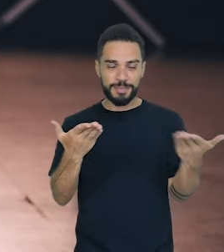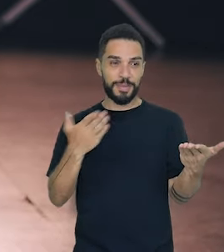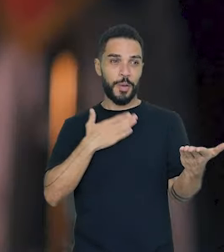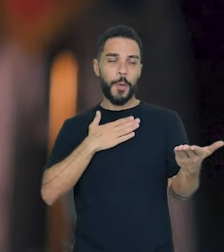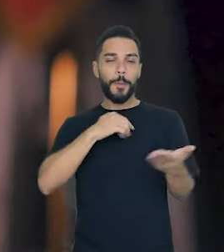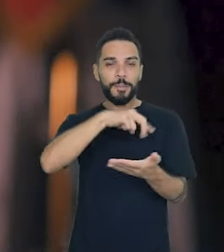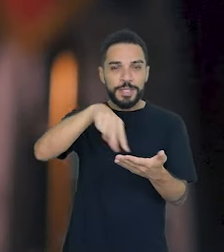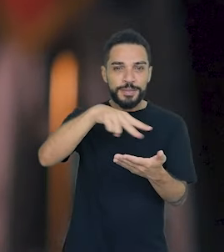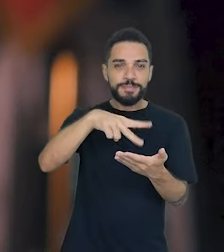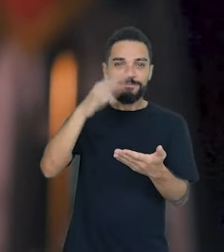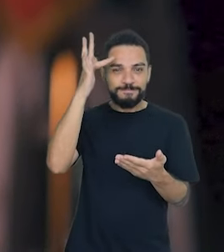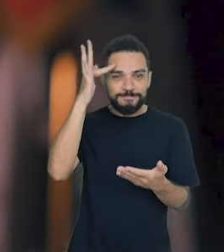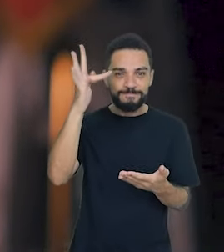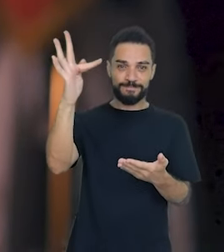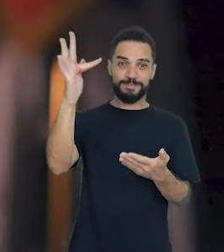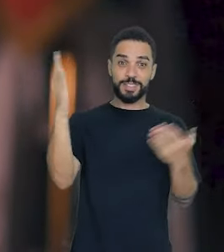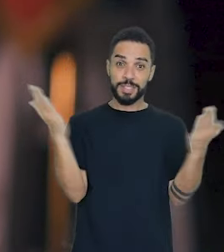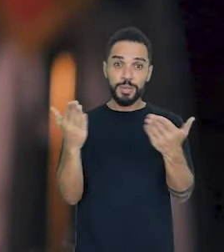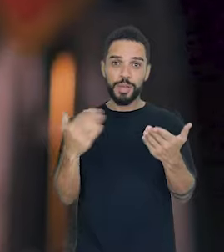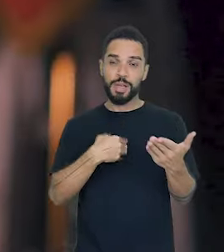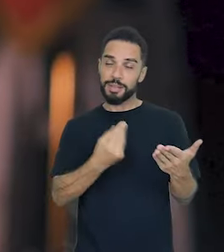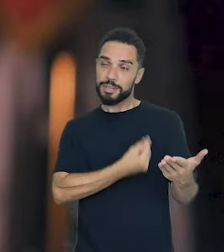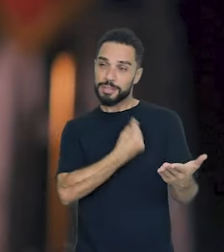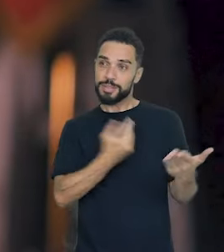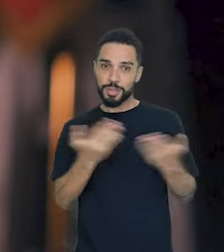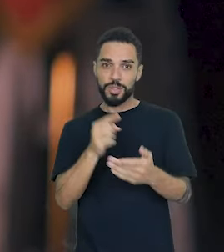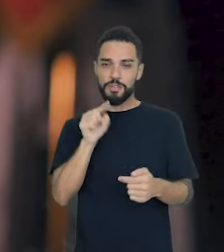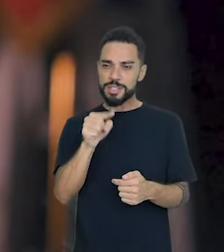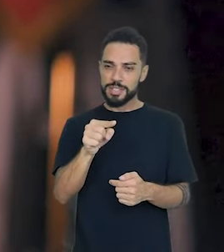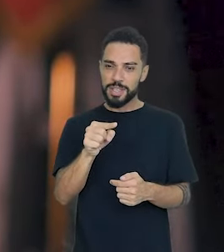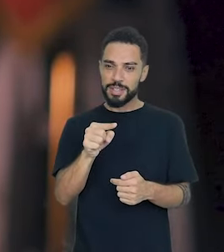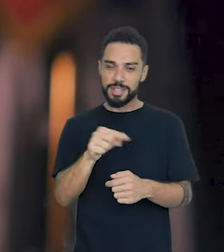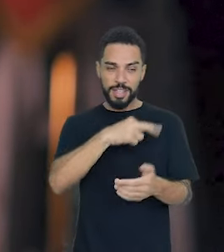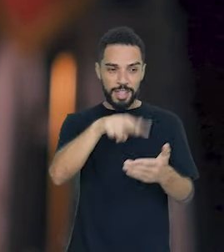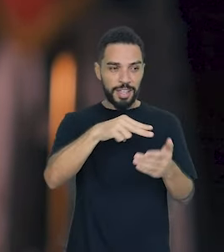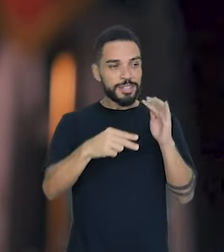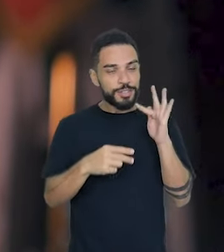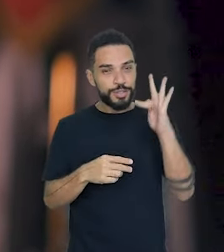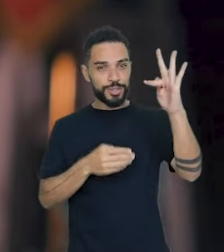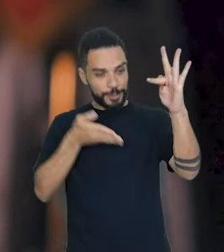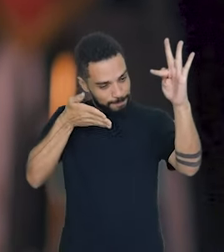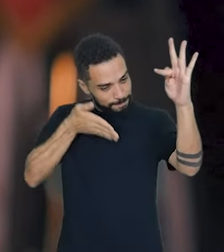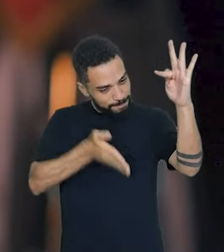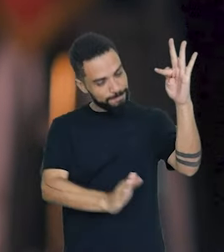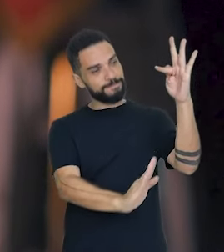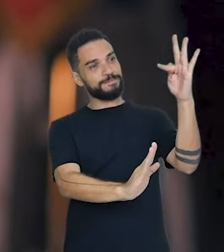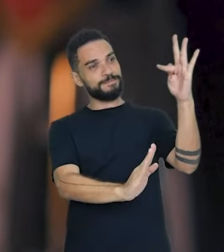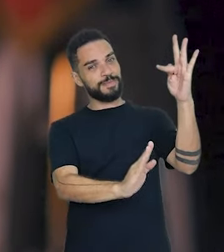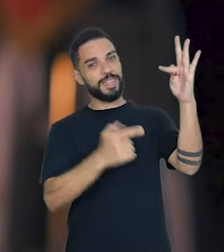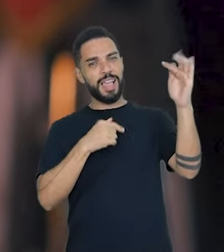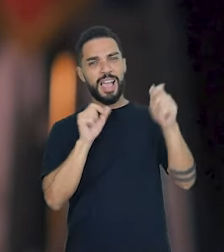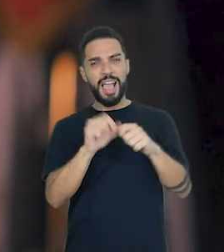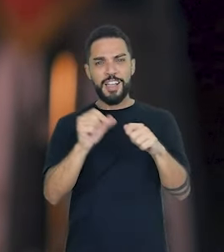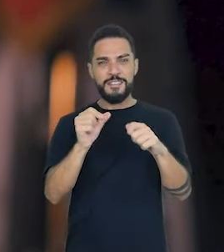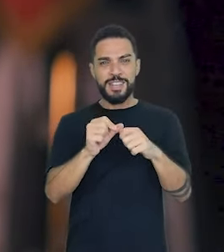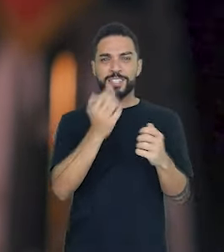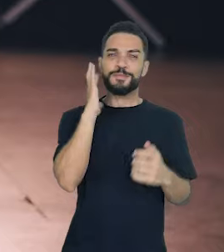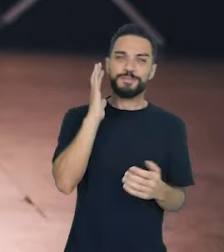meu, o futuro meu é o hoje. Vocês que vão bailar para o futuro. Porque o que já te fiz pelo samba,